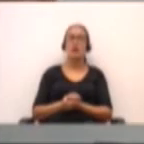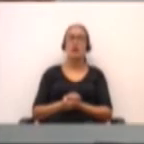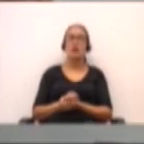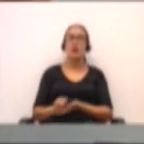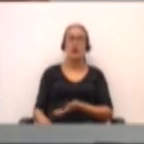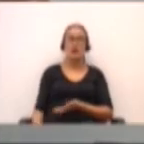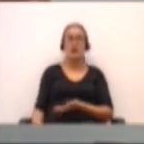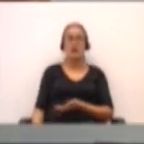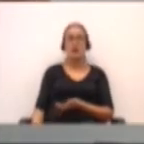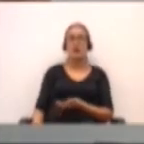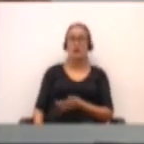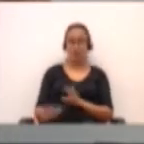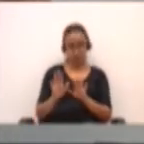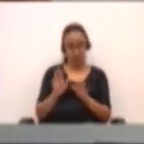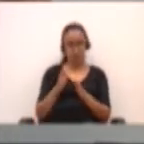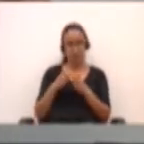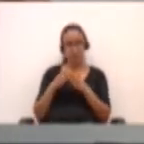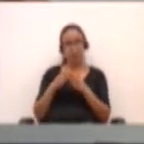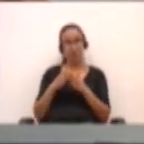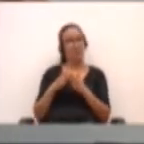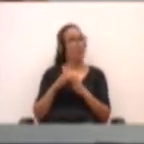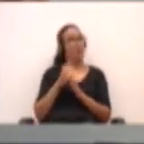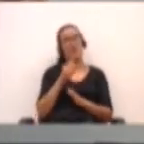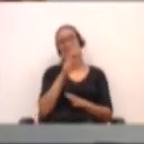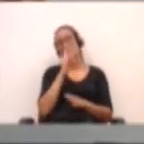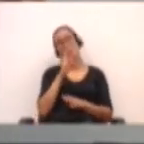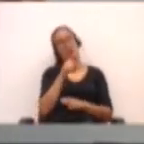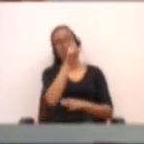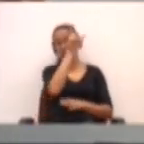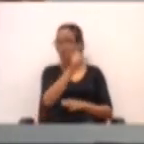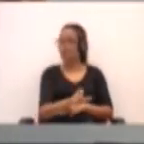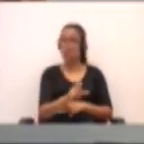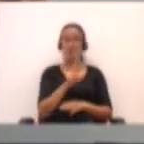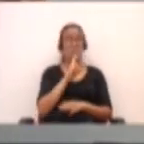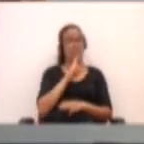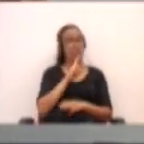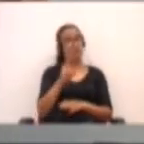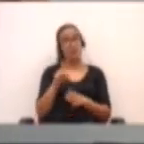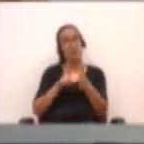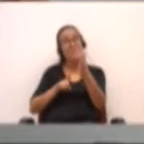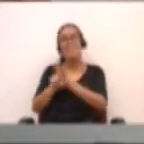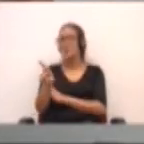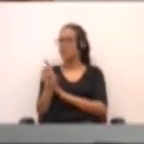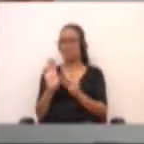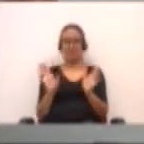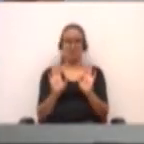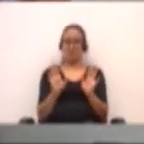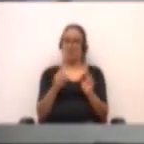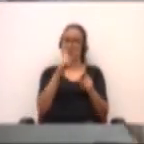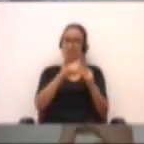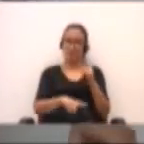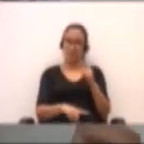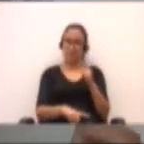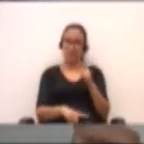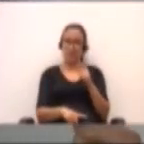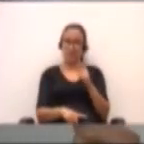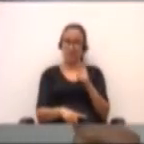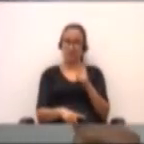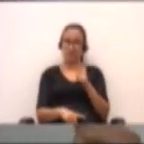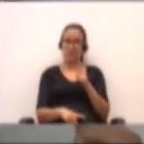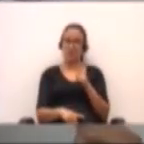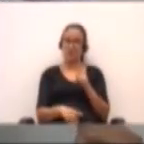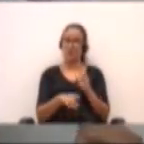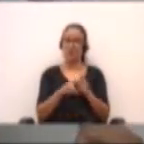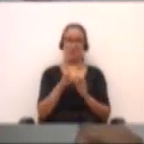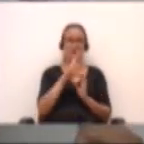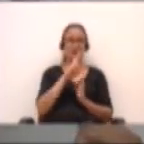ocupa... Um minuto, por favor. O senhor não pode inquirir os vereadores, e sim deliberar sobre o assunto que lhe trouxe aqui. Sim, nem inquirir, nem tampouco